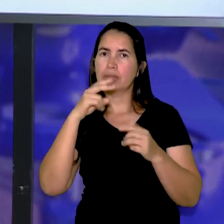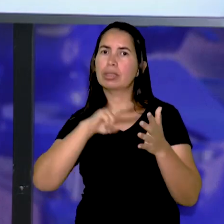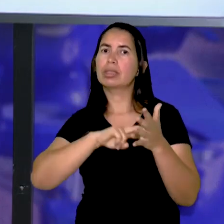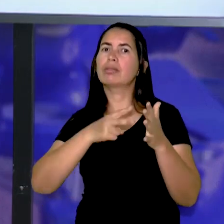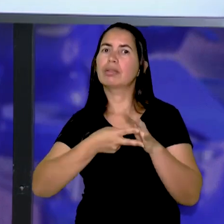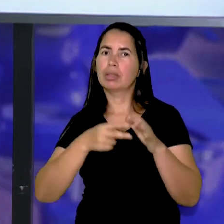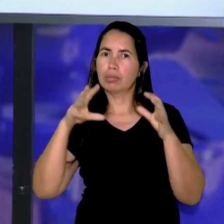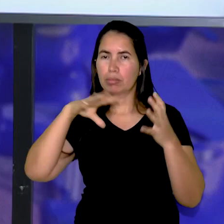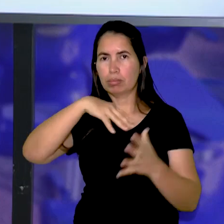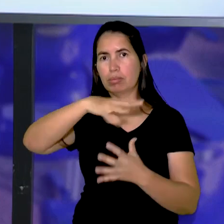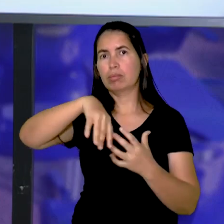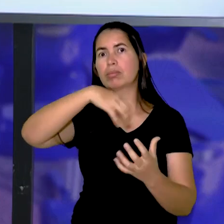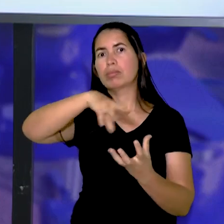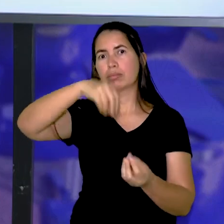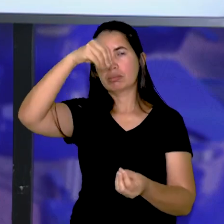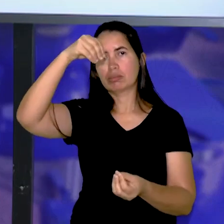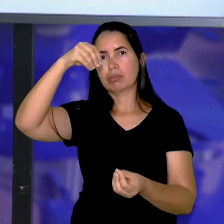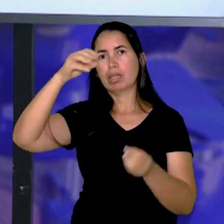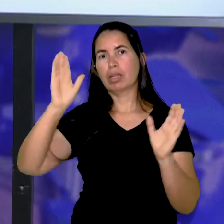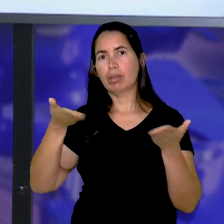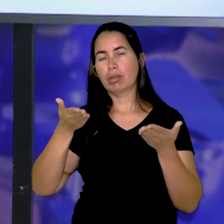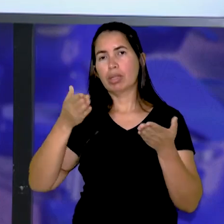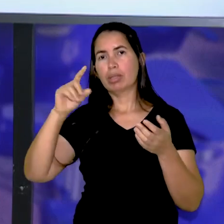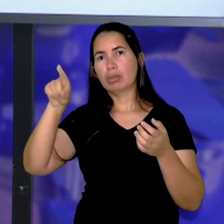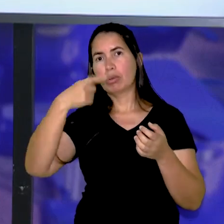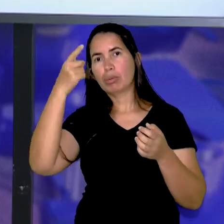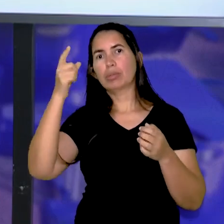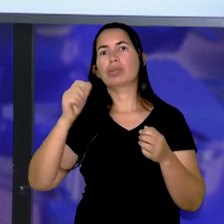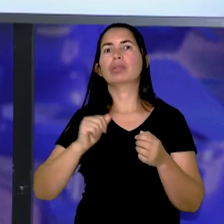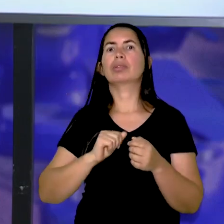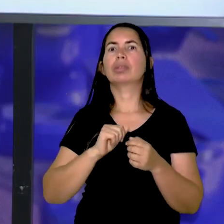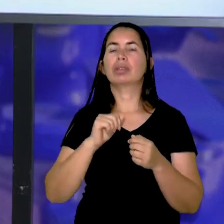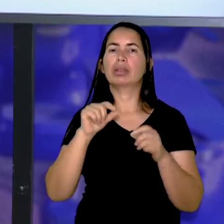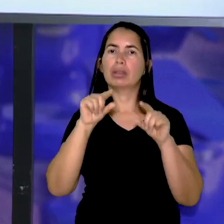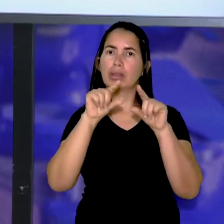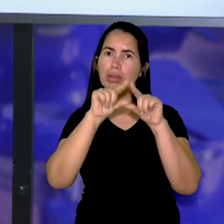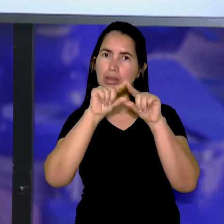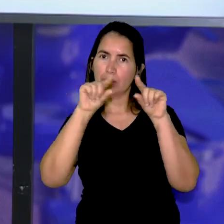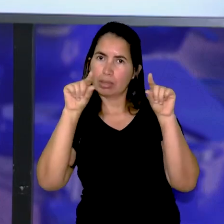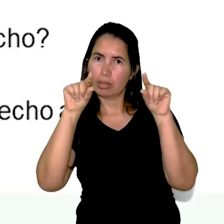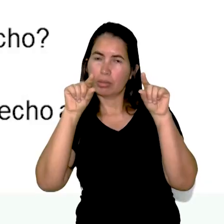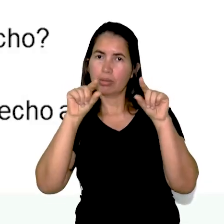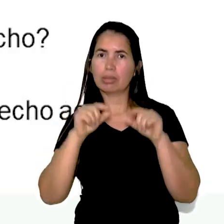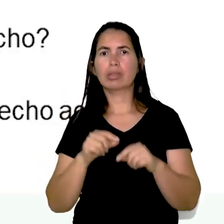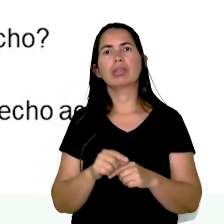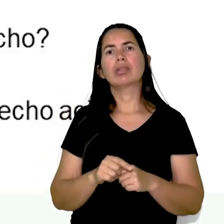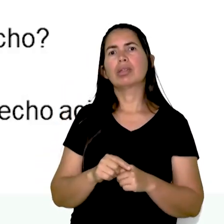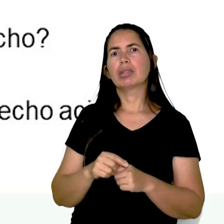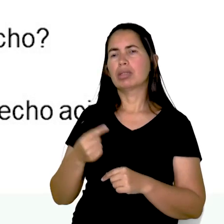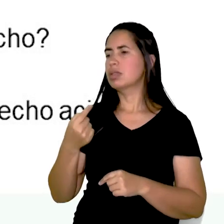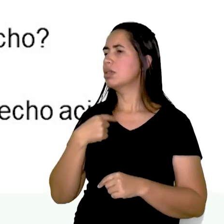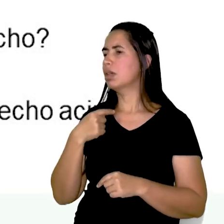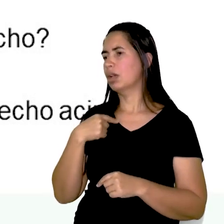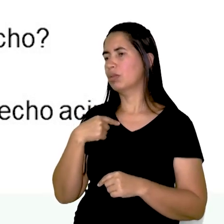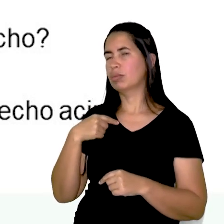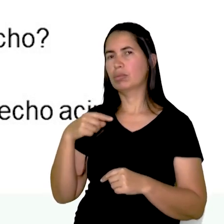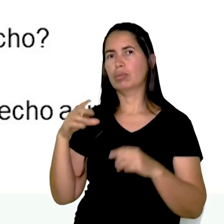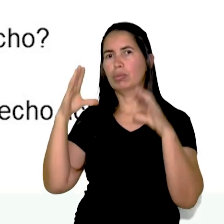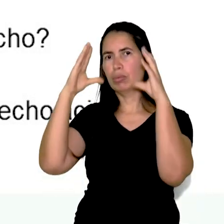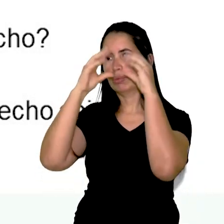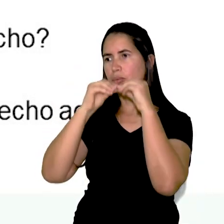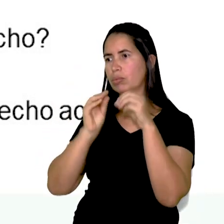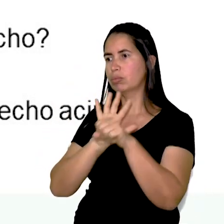fantasmagórico. E agora, em outro trecho, diz o seguinte, pô, meu, e eu, lá no escuro do